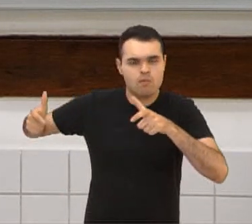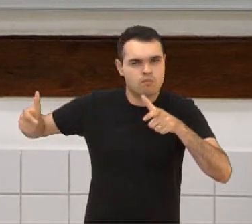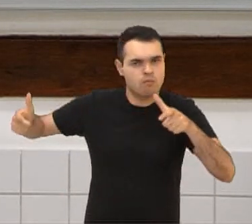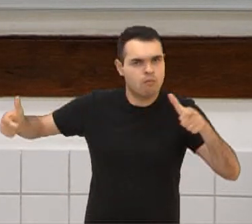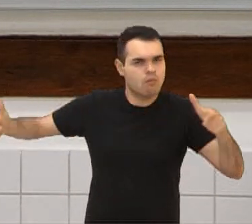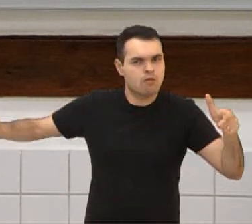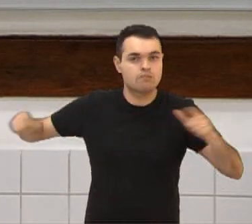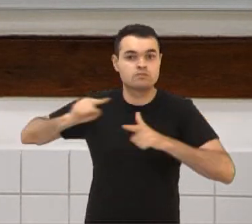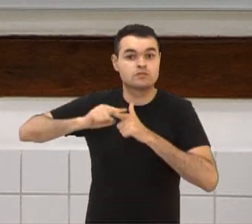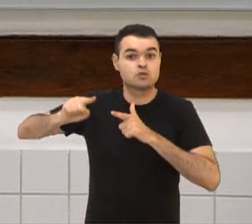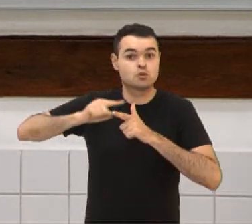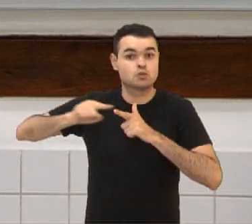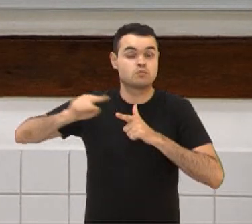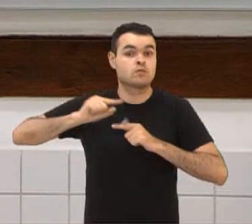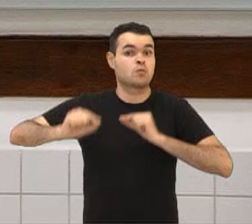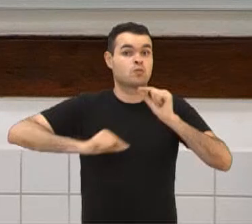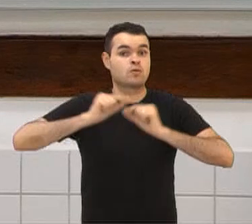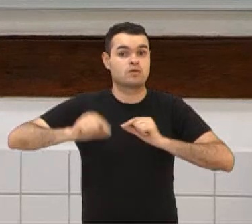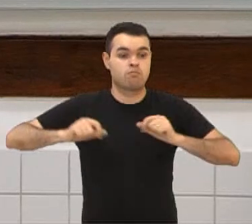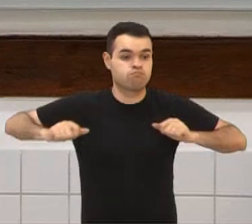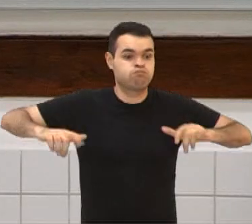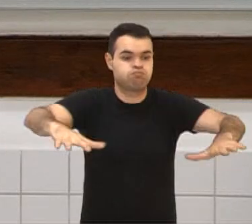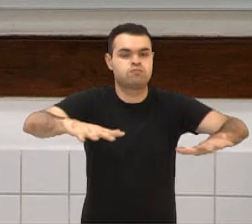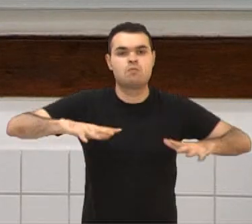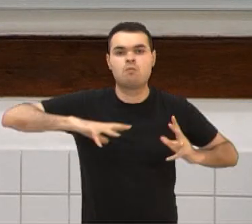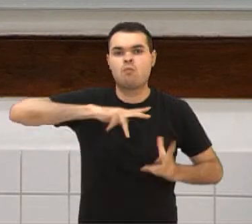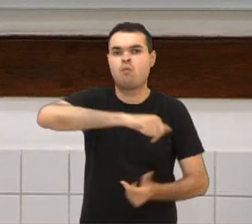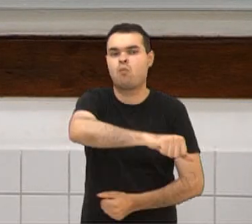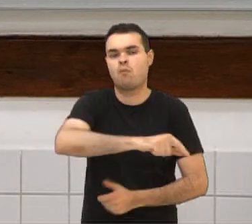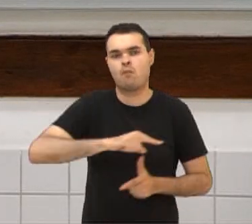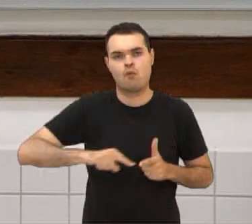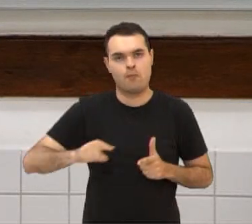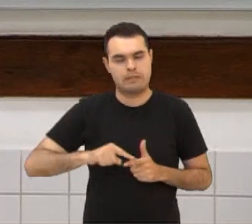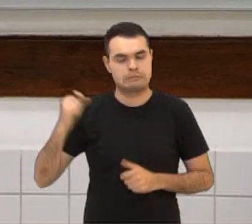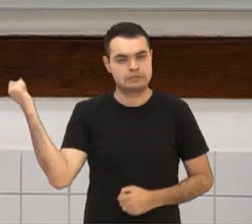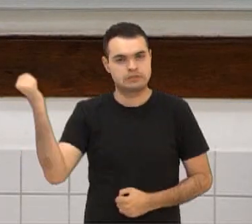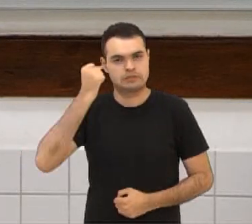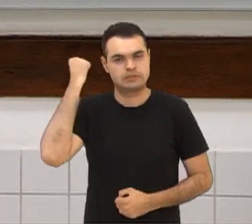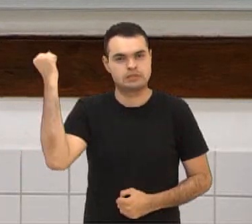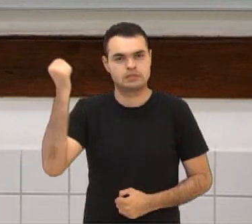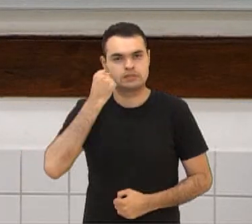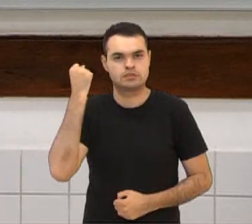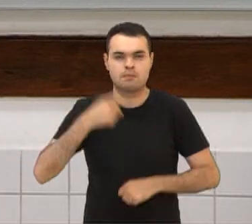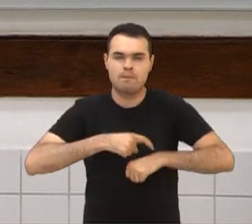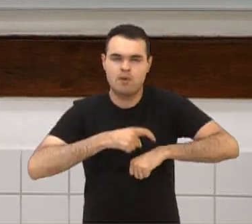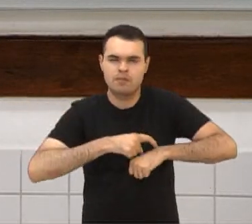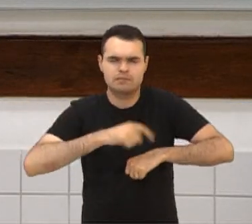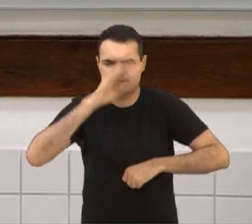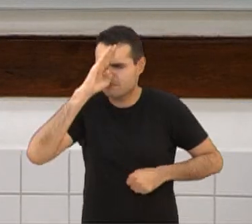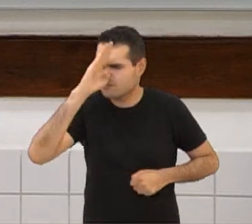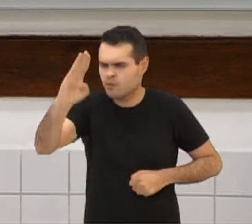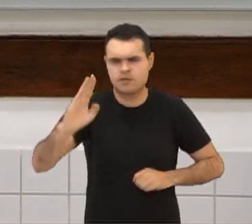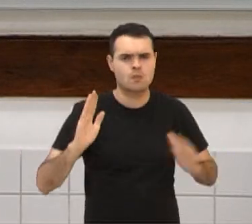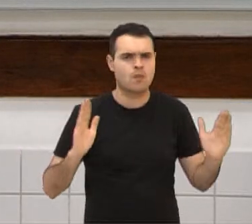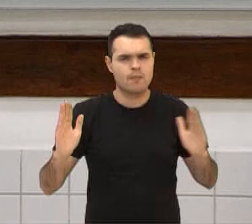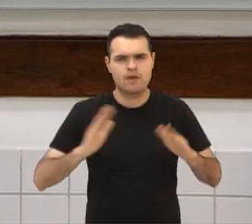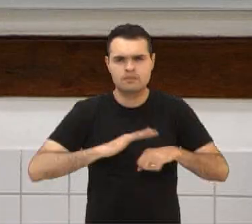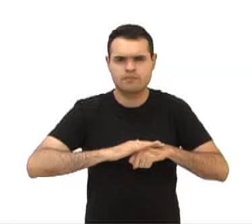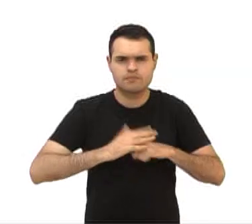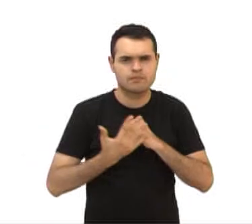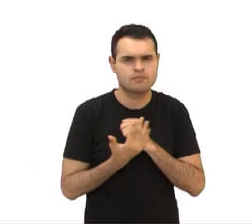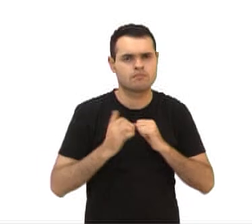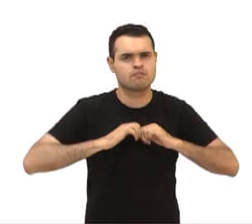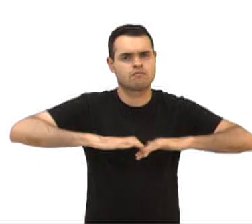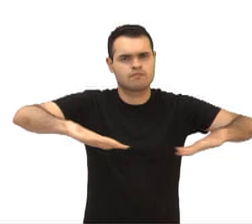e causado um problema muito grande para toda a população do planeta, vamos dizer assim. Nesse momento de pandemia, ainda mais, né? Olha só essa